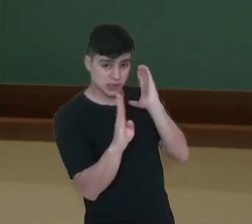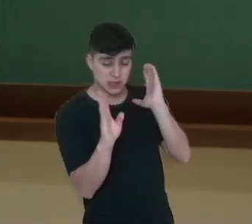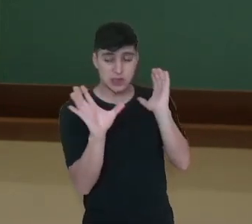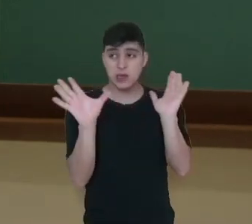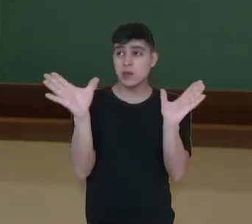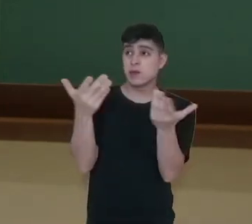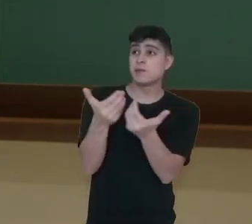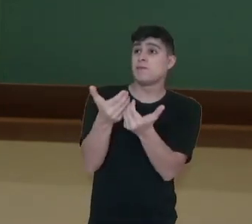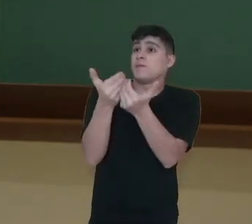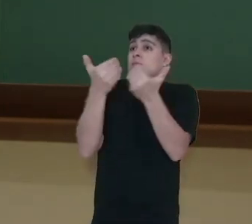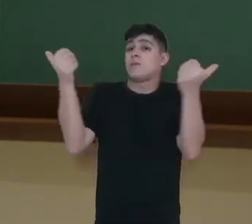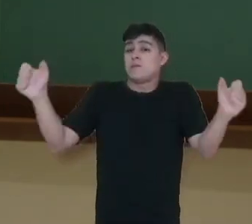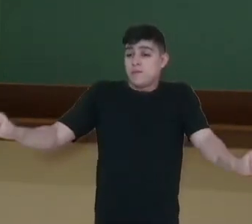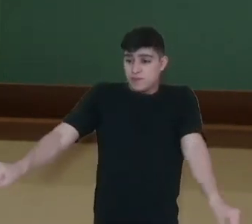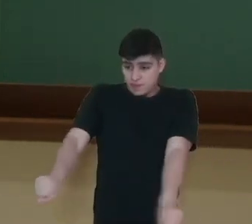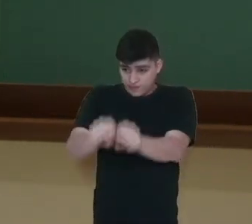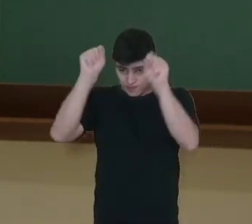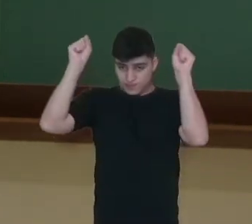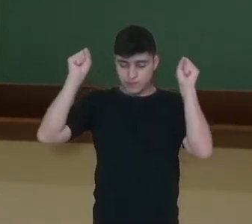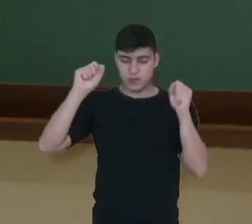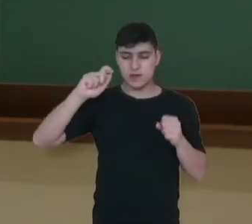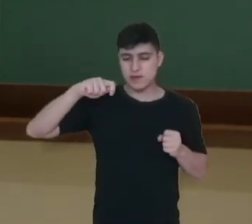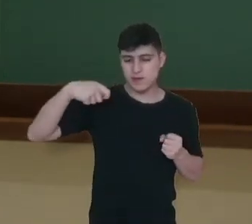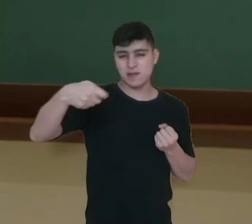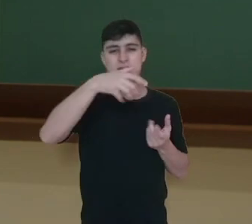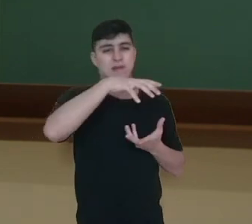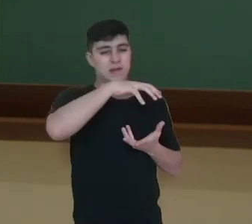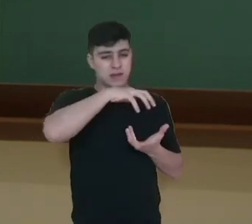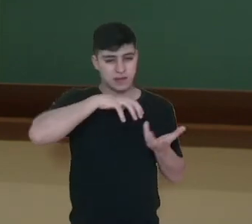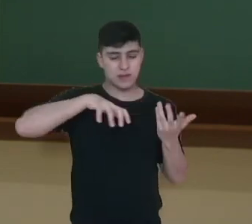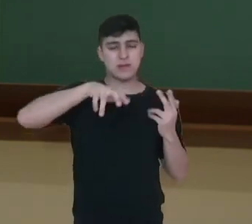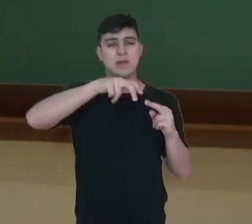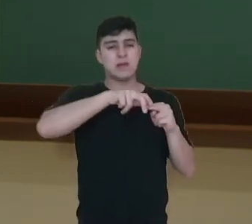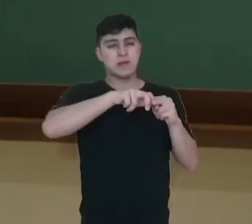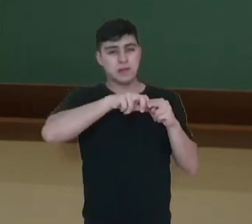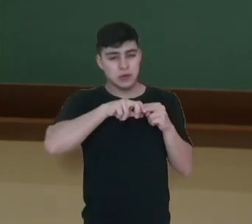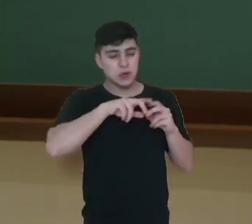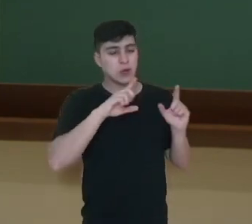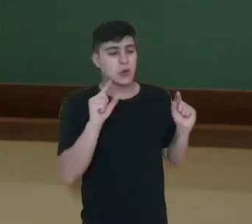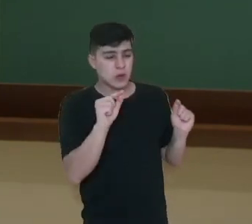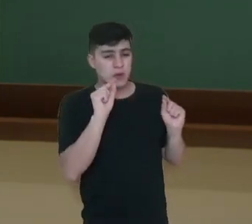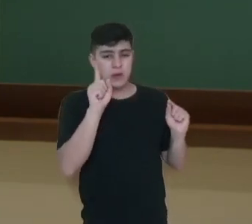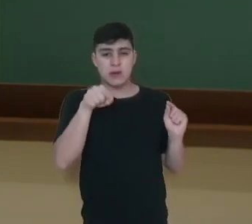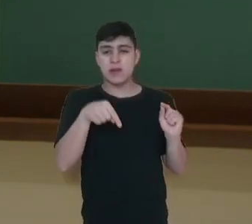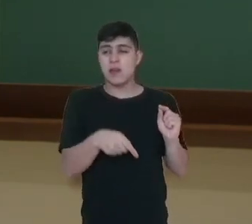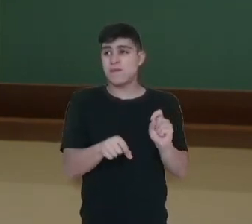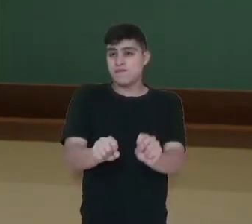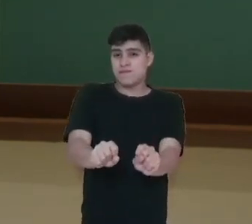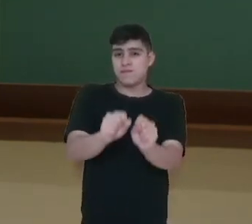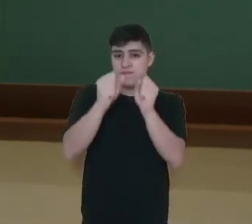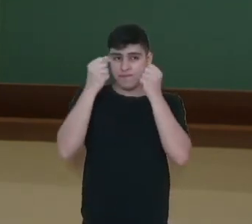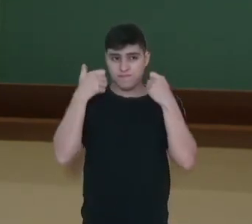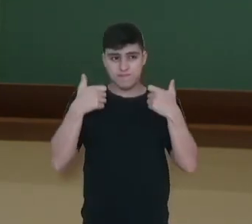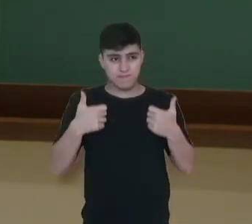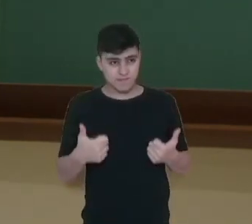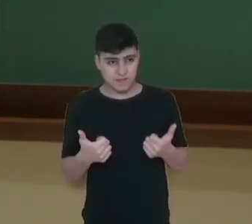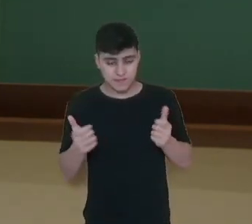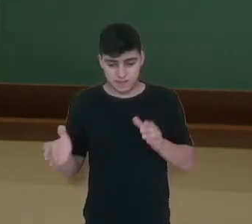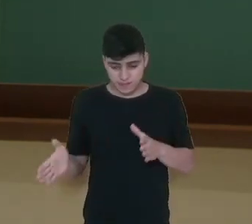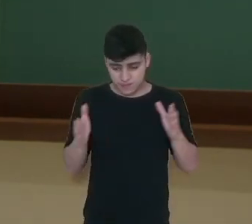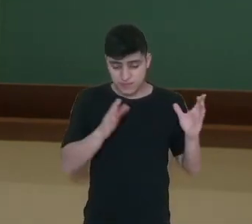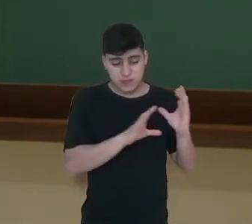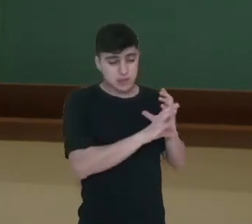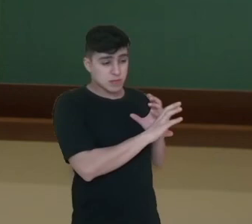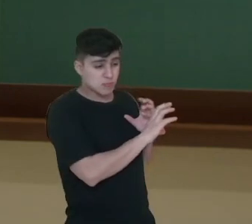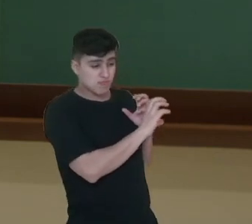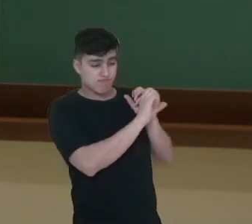né, brusco. Né? Sempre que a gente fala revolução é por conta de algum rompimento. Beleza, galera? Então, o que a gente